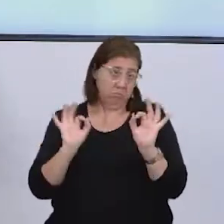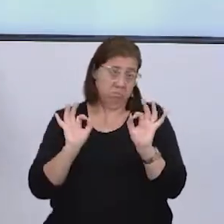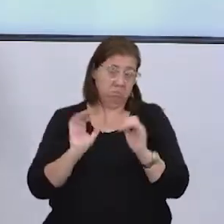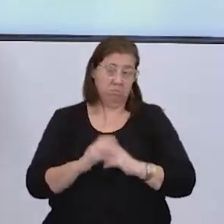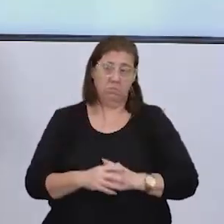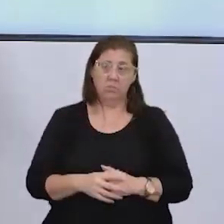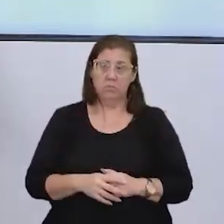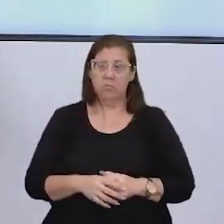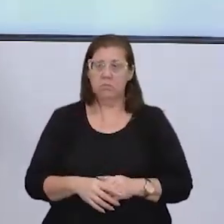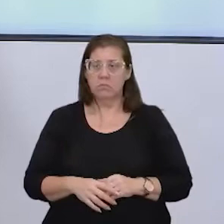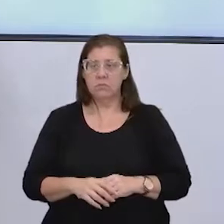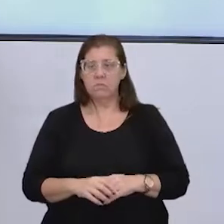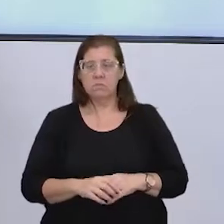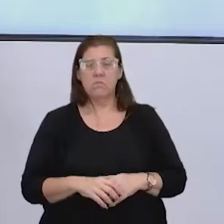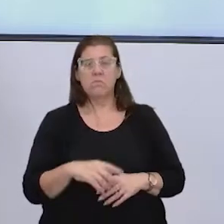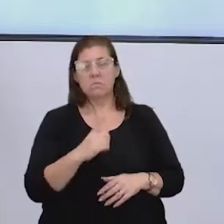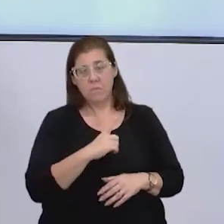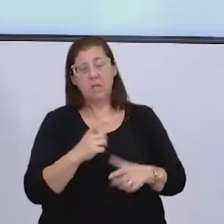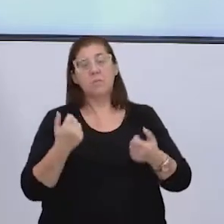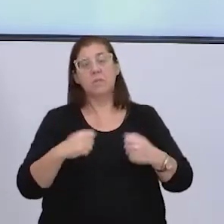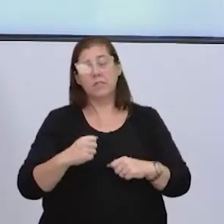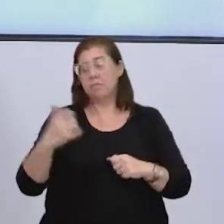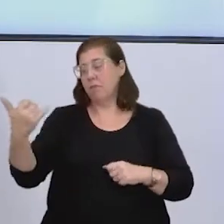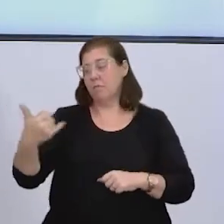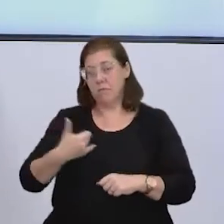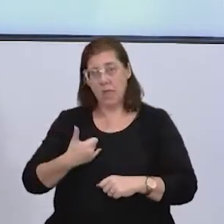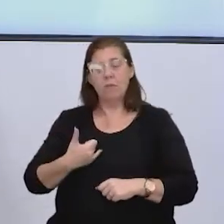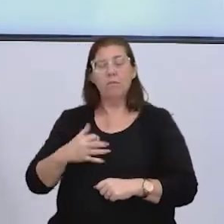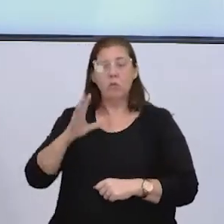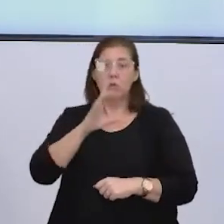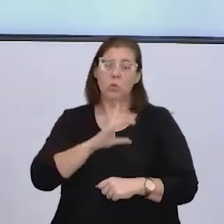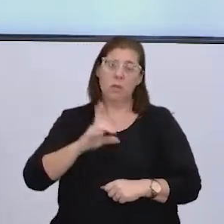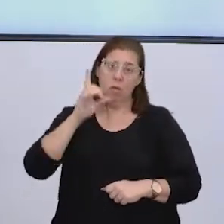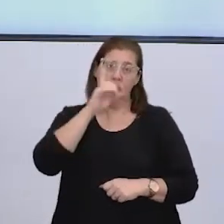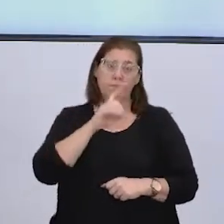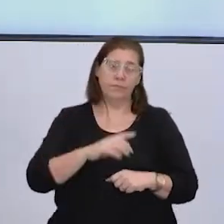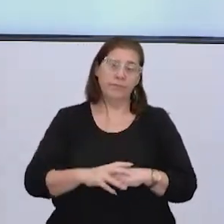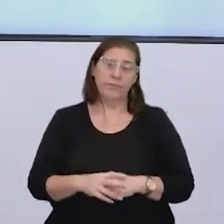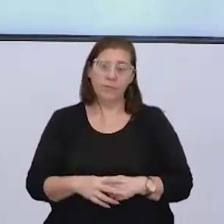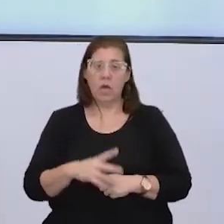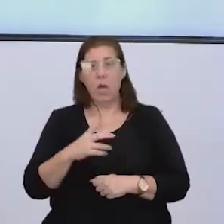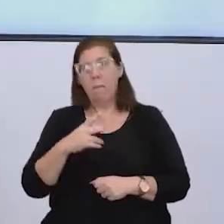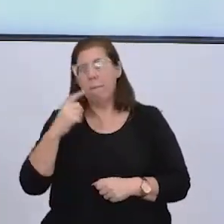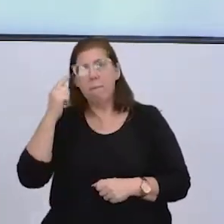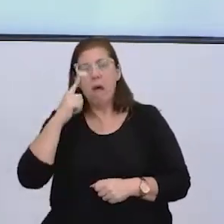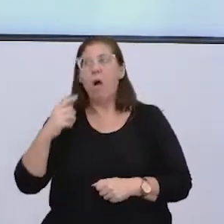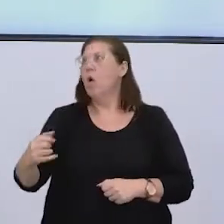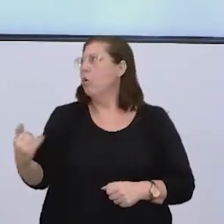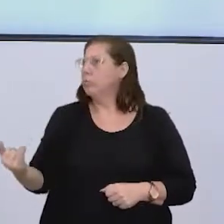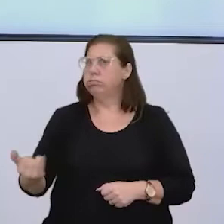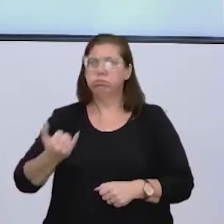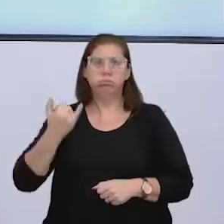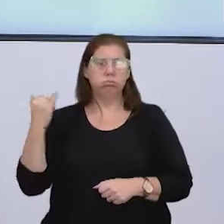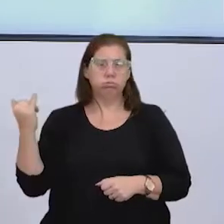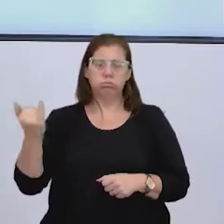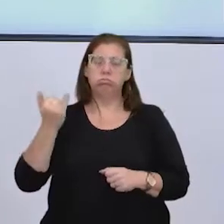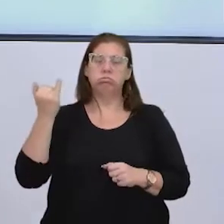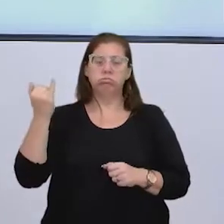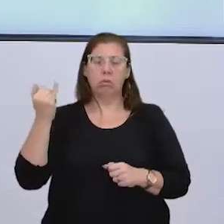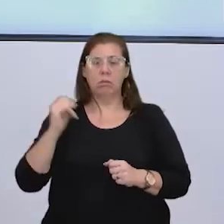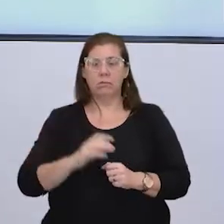né? Mas ela precisa me avisar no domingo. E a gente acha que isso é algo muito importante, é algo muito